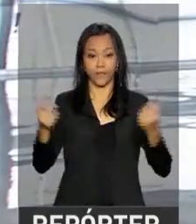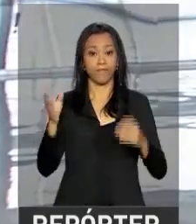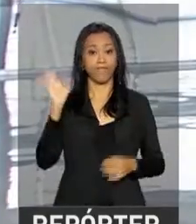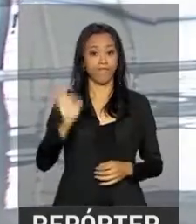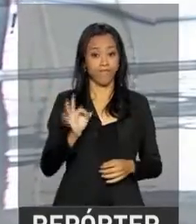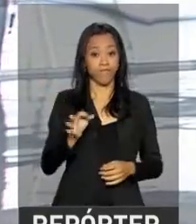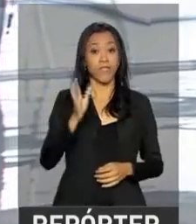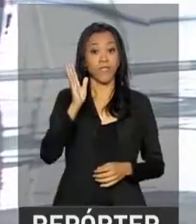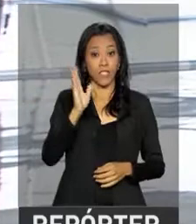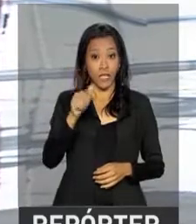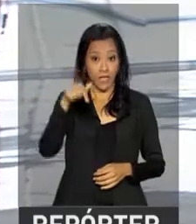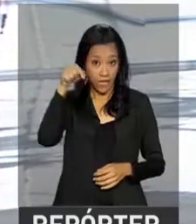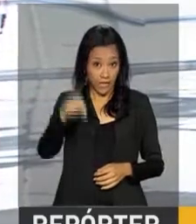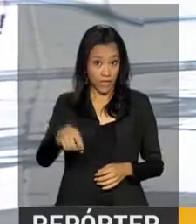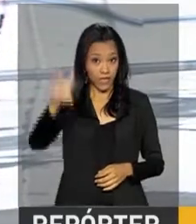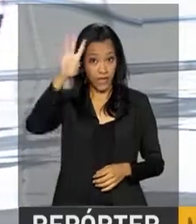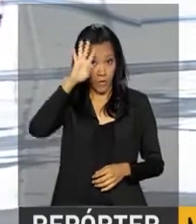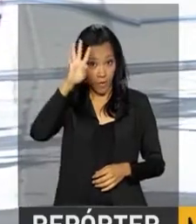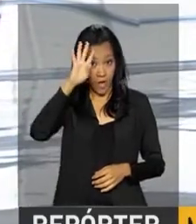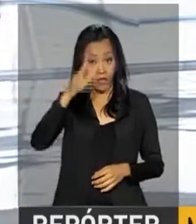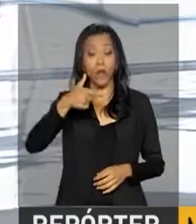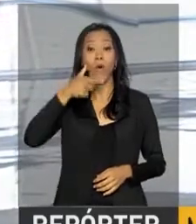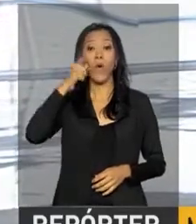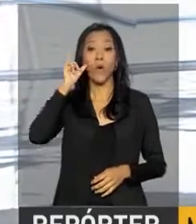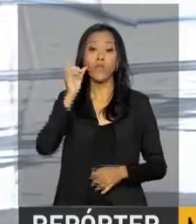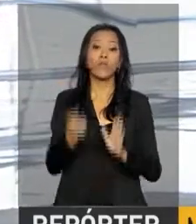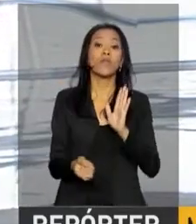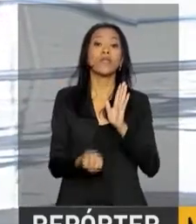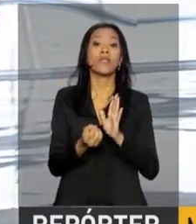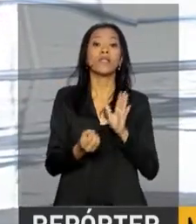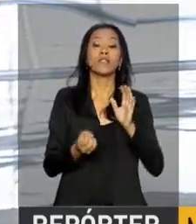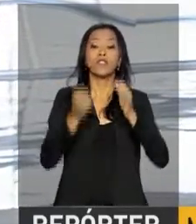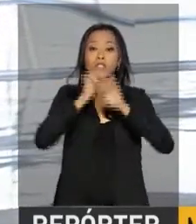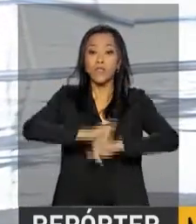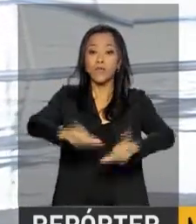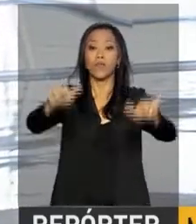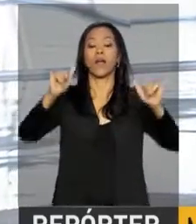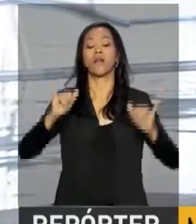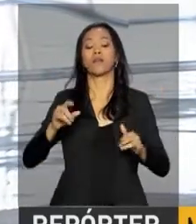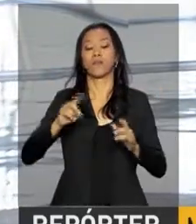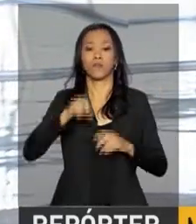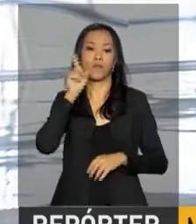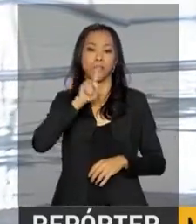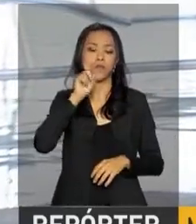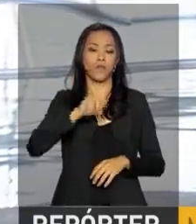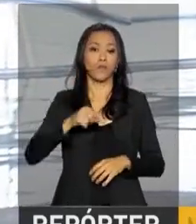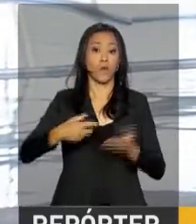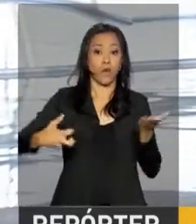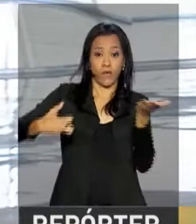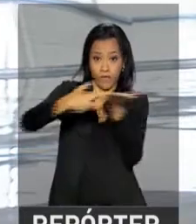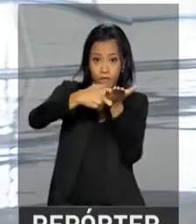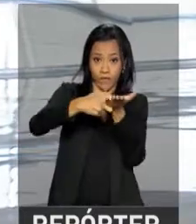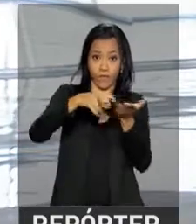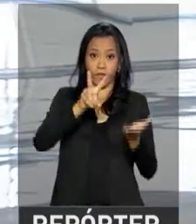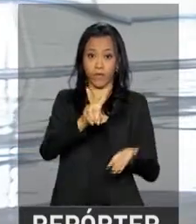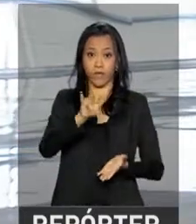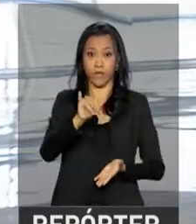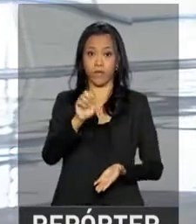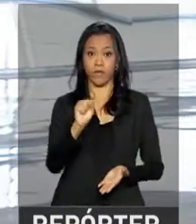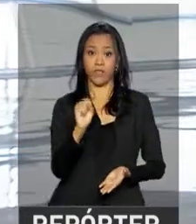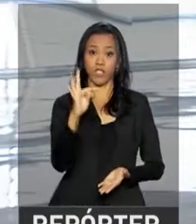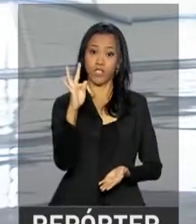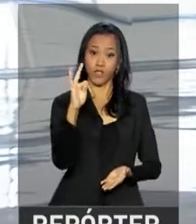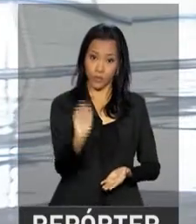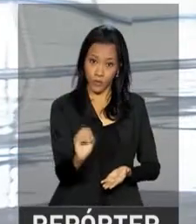foi lançado nesta quarta-feira, portanto ontem, nos Estados Unidos, o visto eletrônico para turistas norte-americanos que